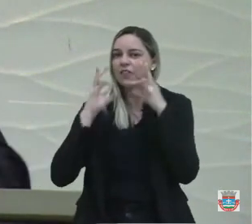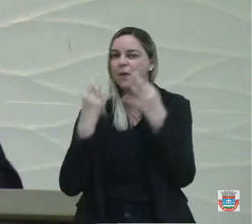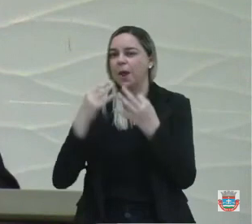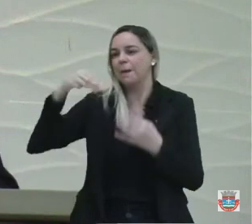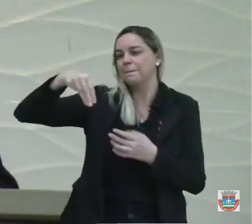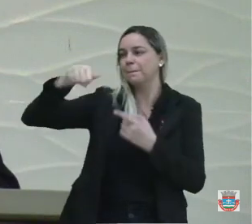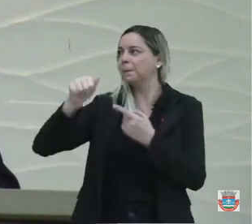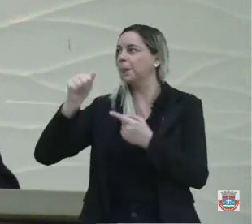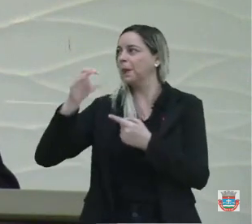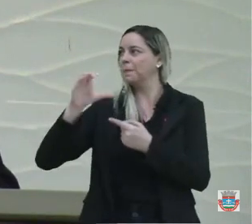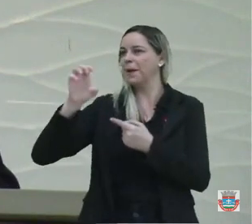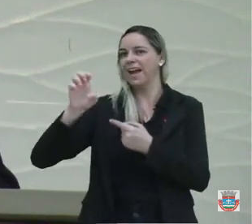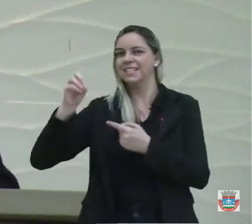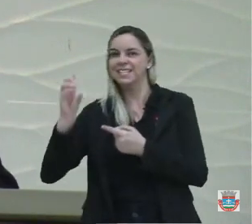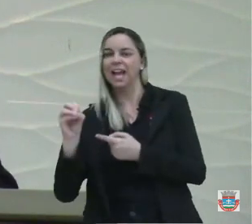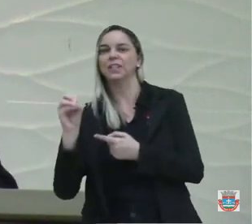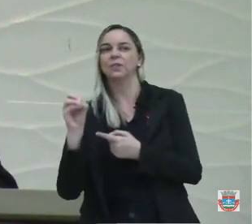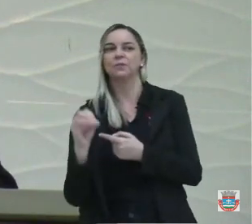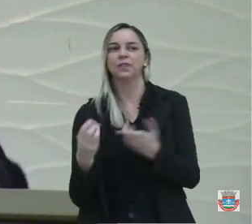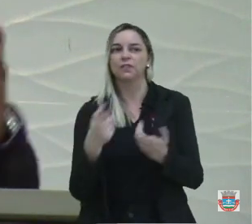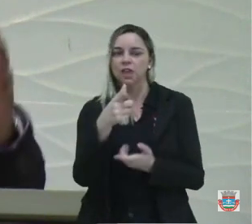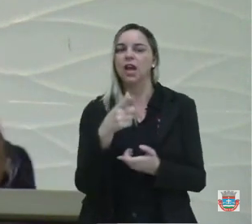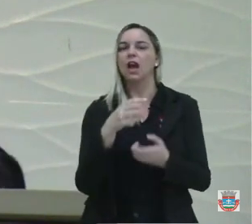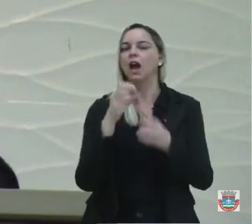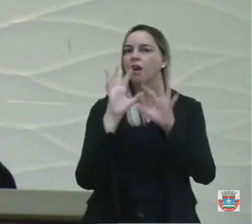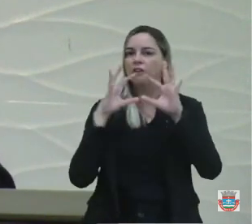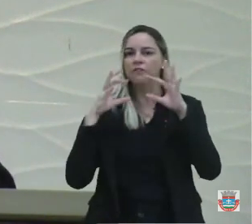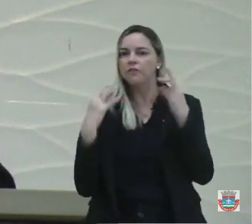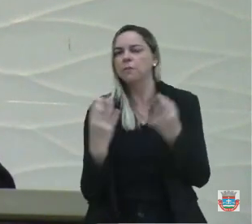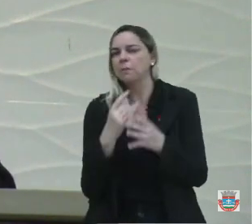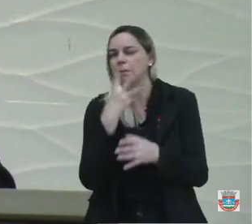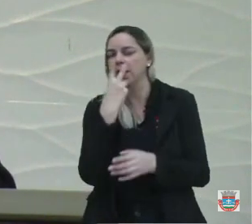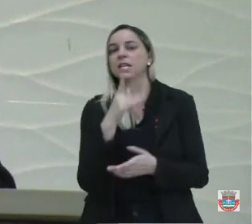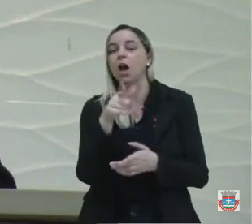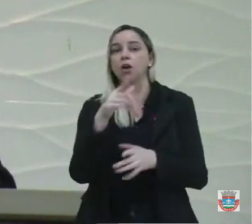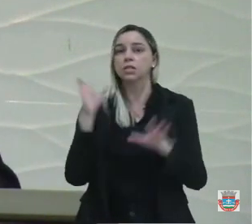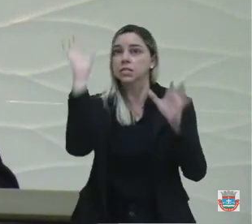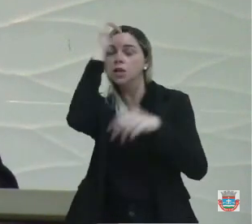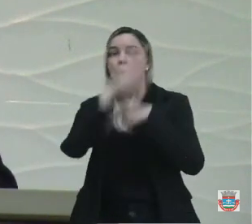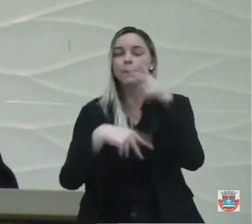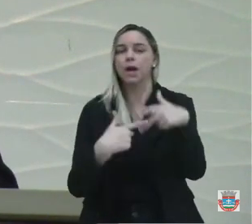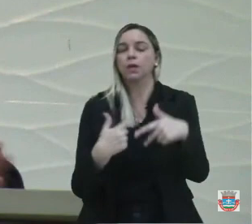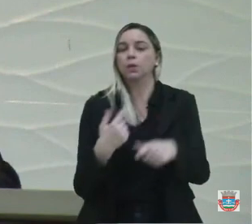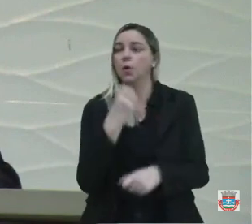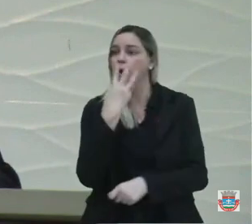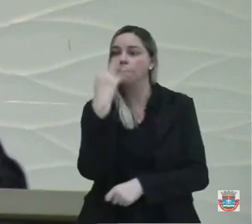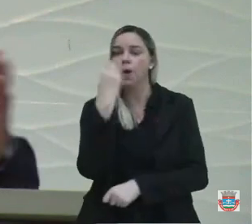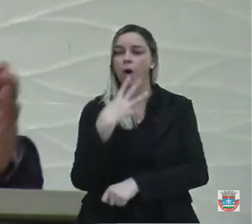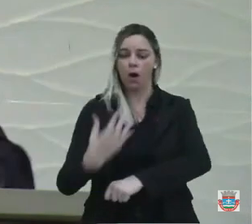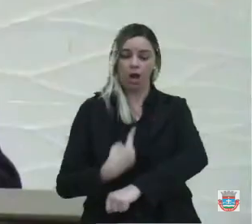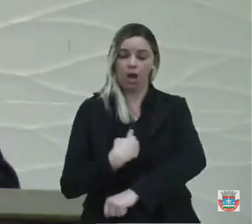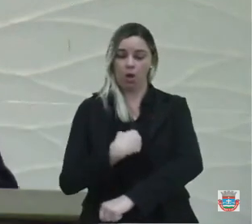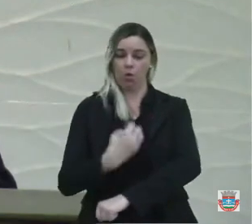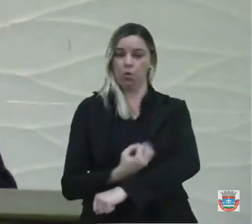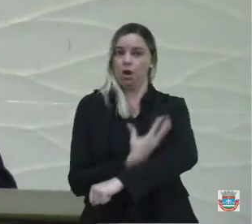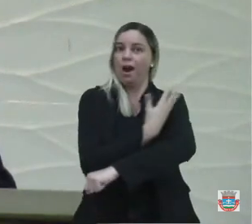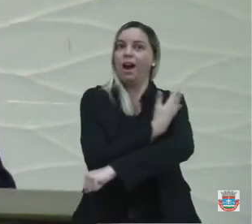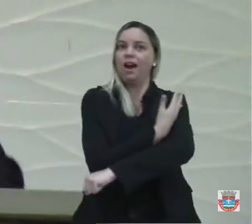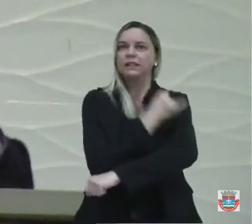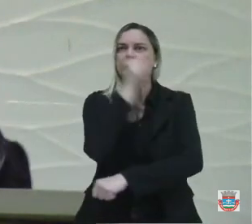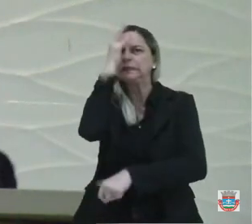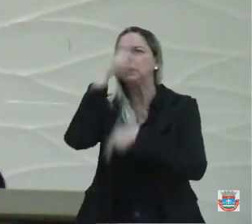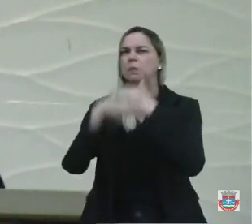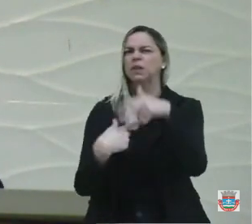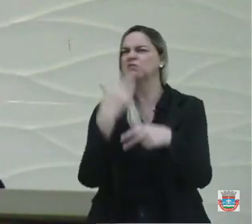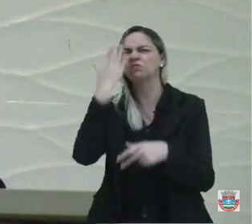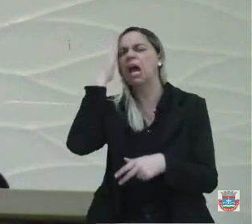bonito que você está fazendo para São Bento. É, fiquei aqui um pouquinho emocionado, né? Porque às vezes muita gente não sabe nem de onde São Bento é, né? Quer dizer